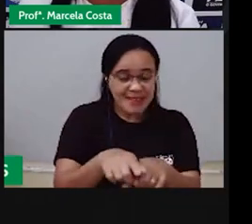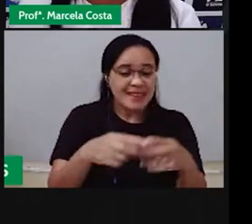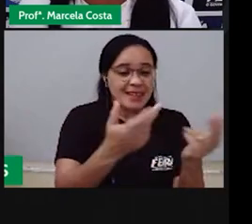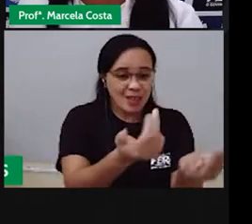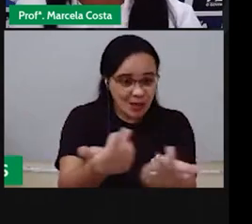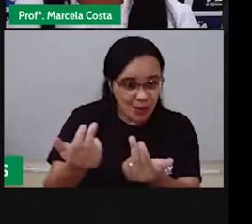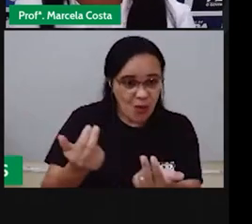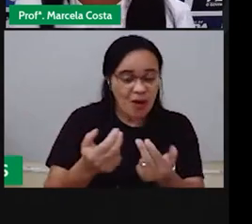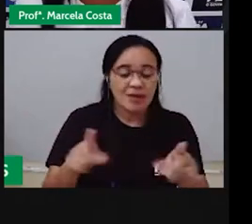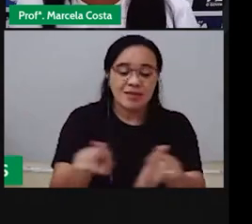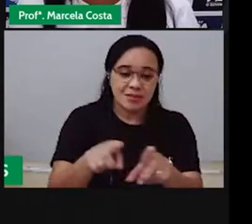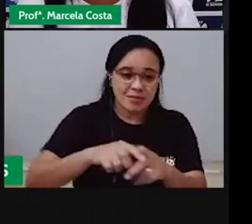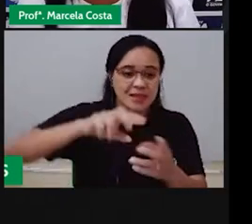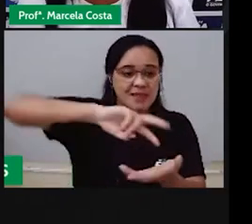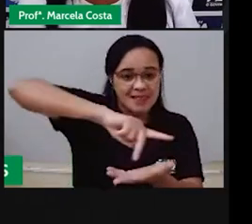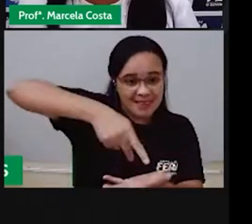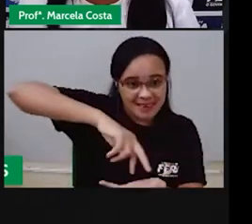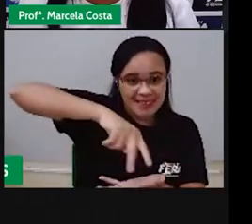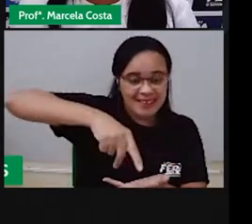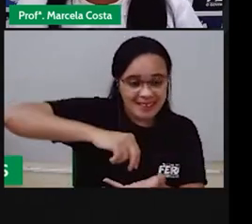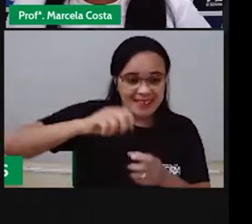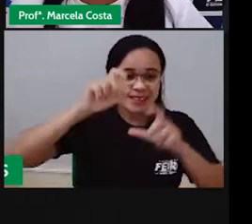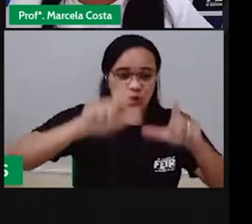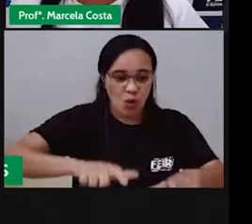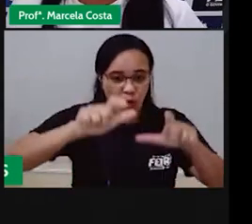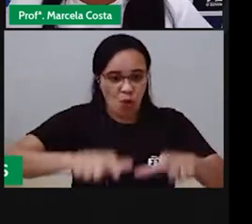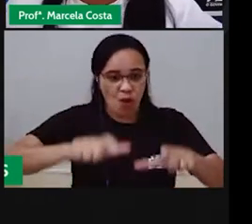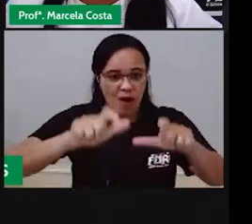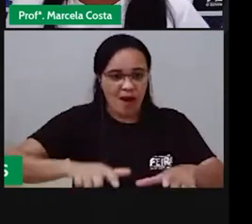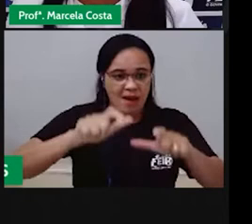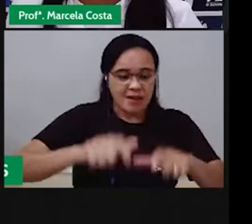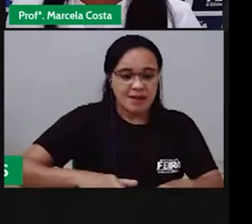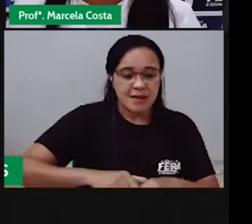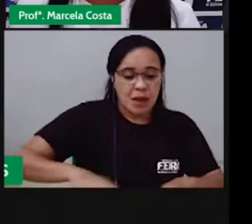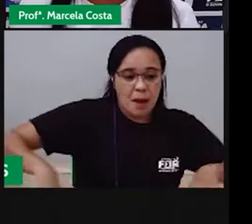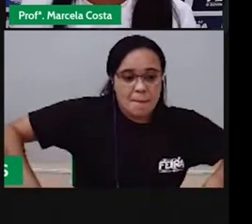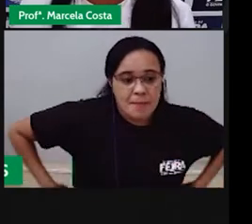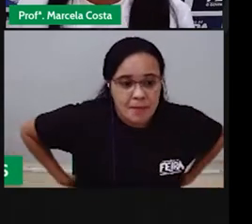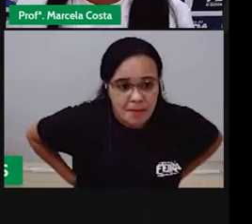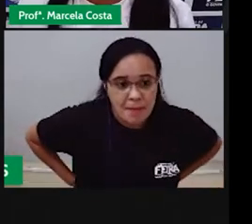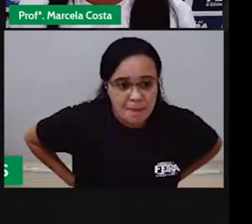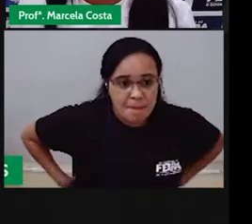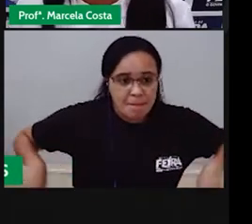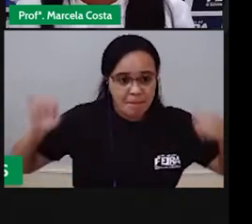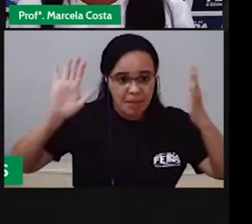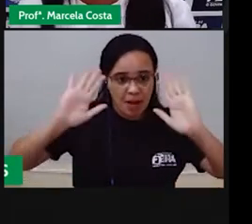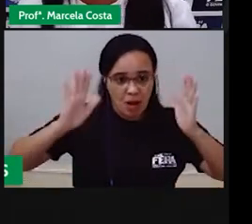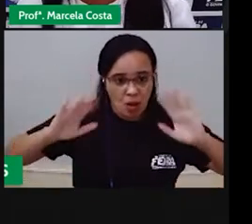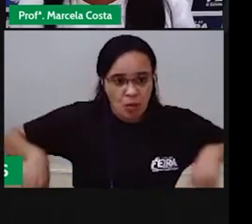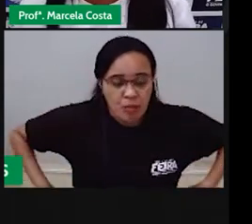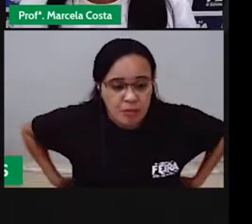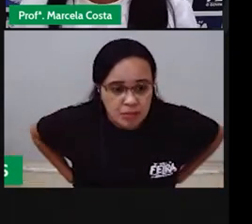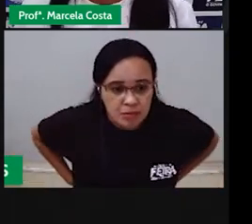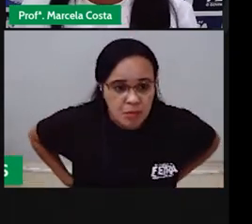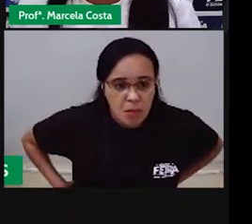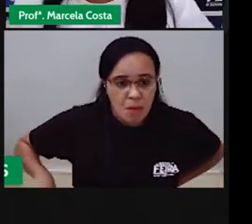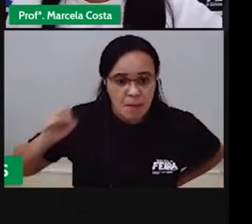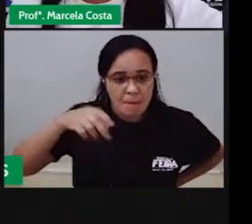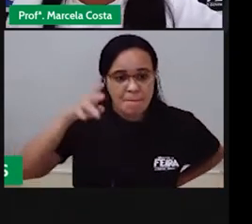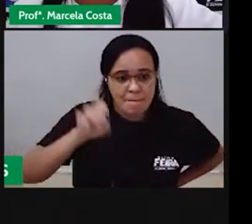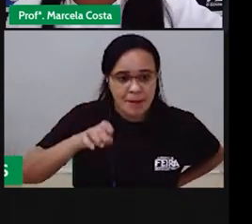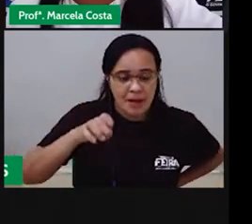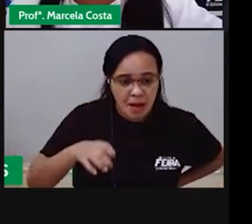com aquela dança, seguindo aqueles passos, né, com as mãos para trás, um pé